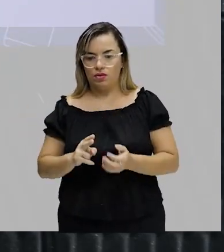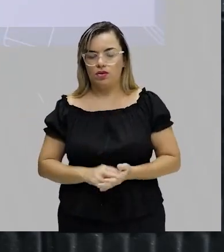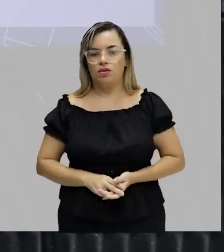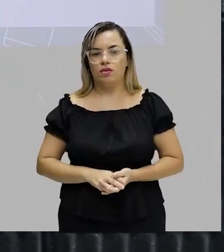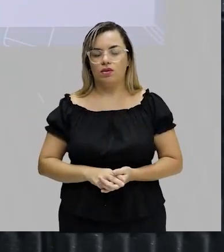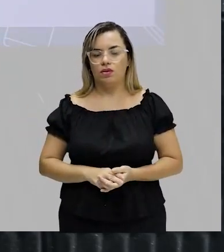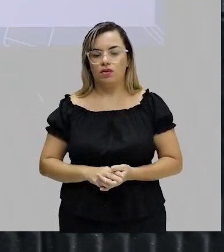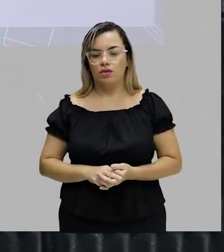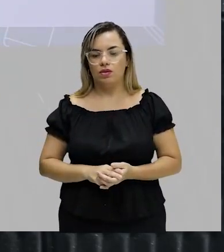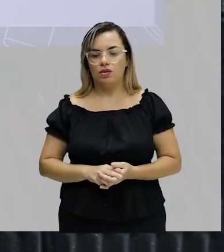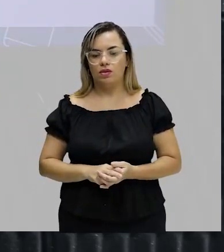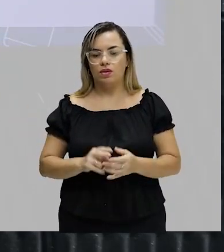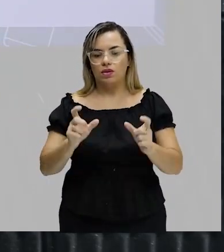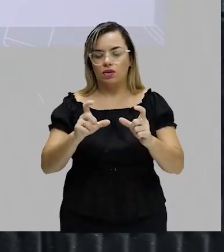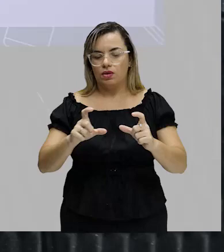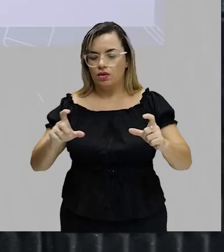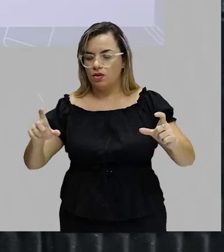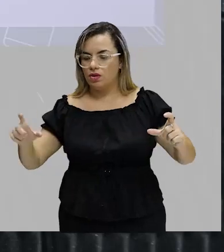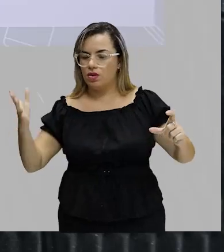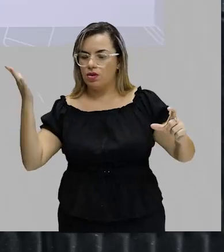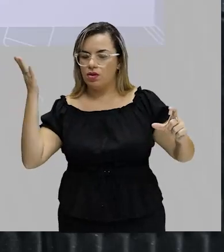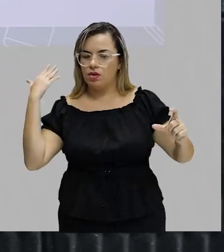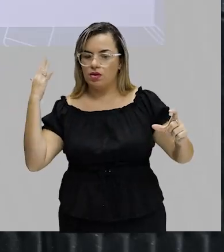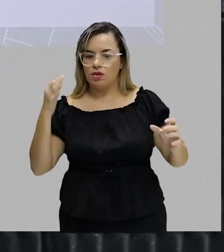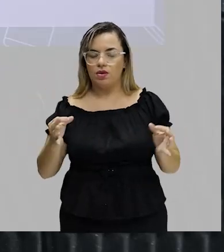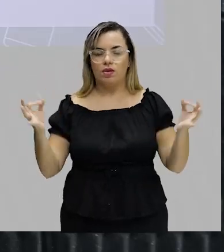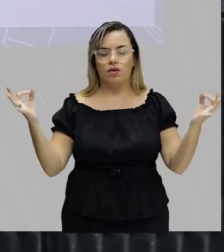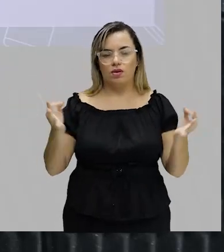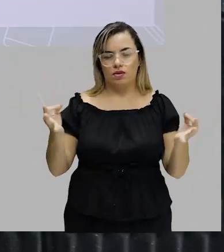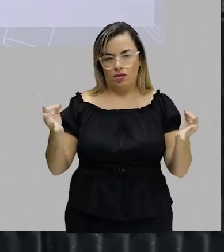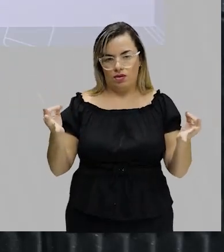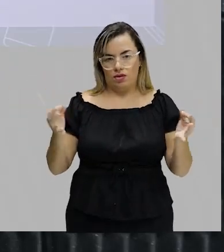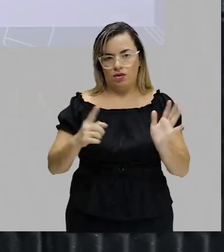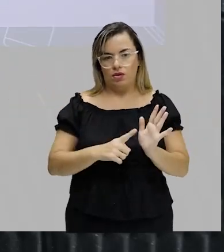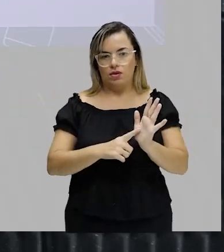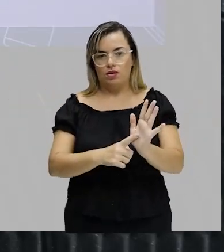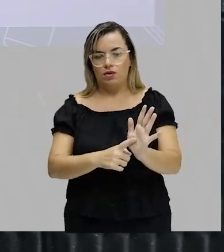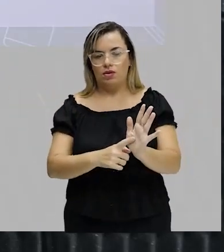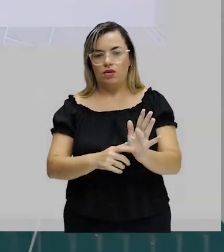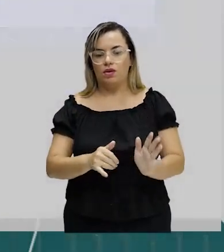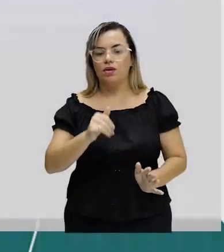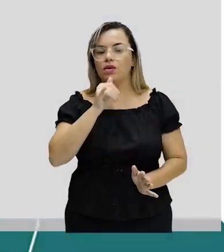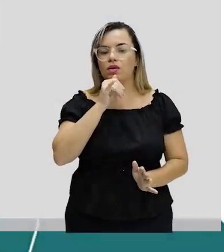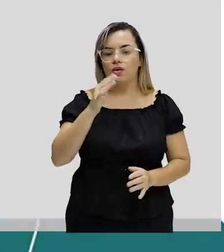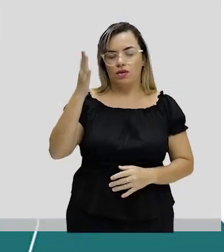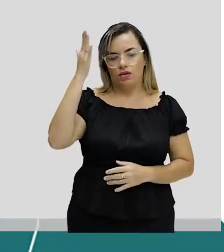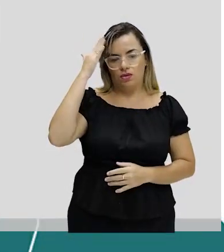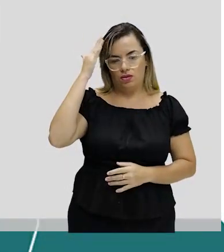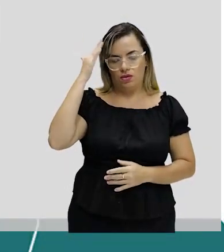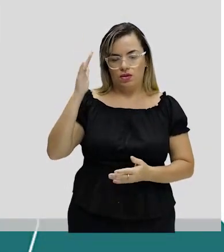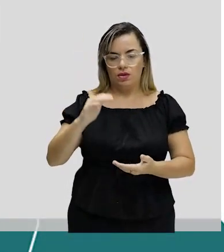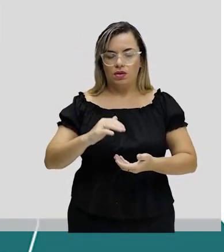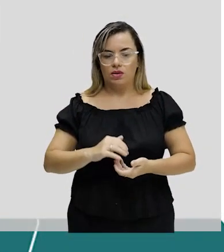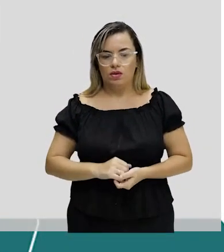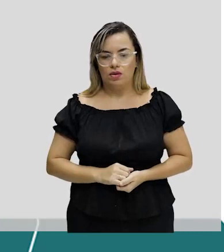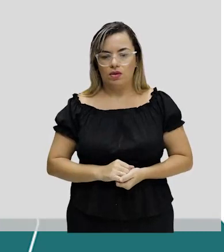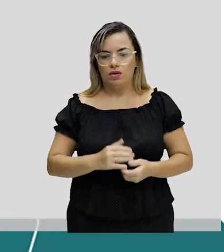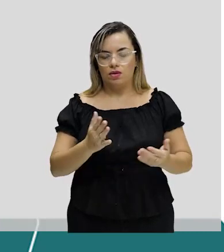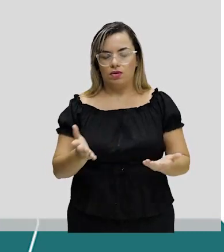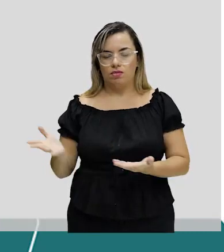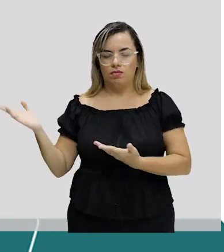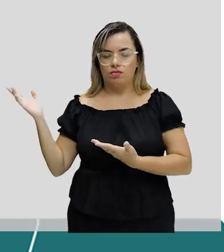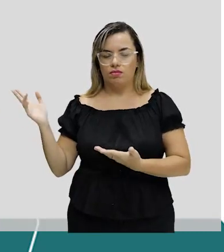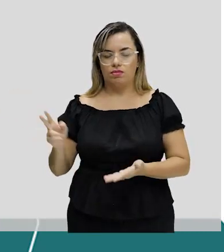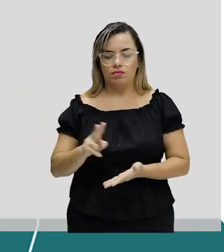dar o passado perfeito. Tá? Vou mostrar exemplos para vocês, que aí fica mais fácil da gente entender. Por exemplo, she